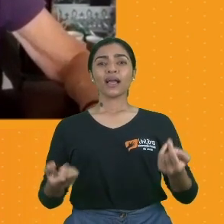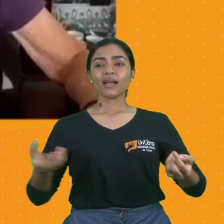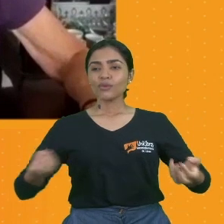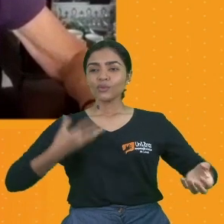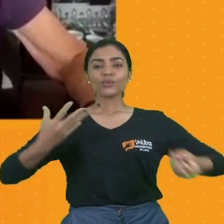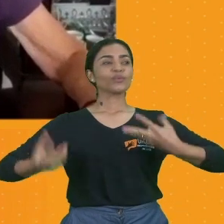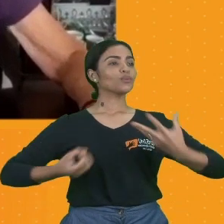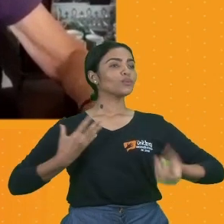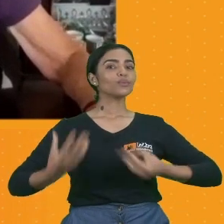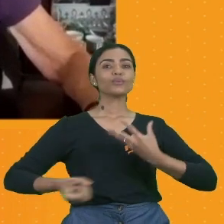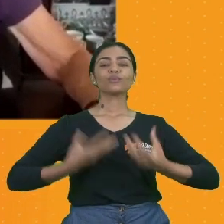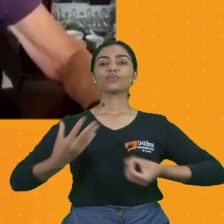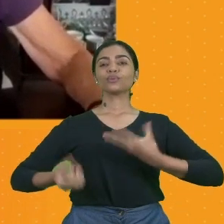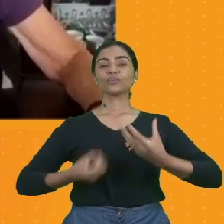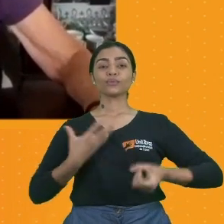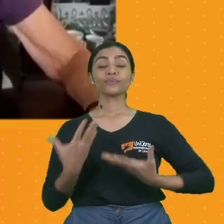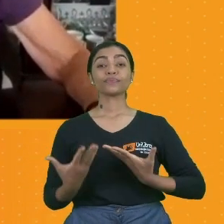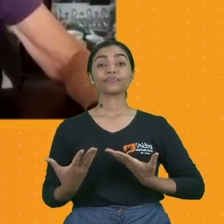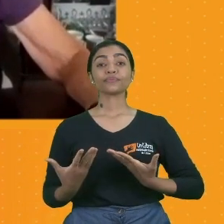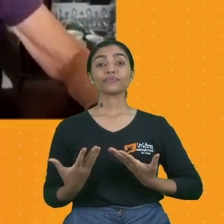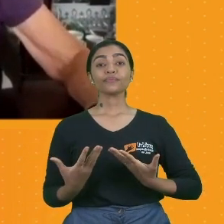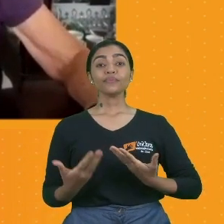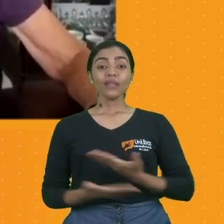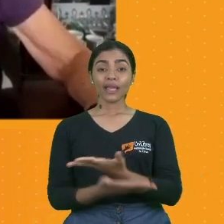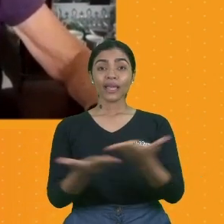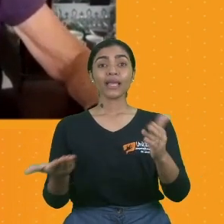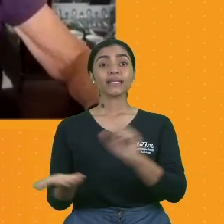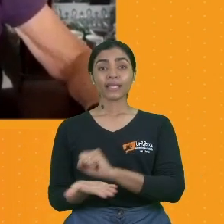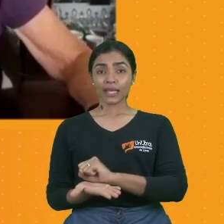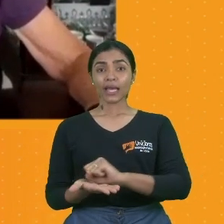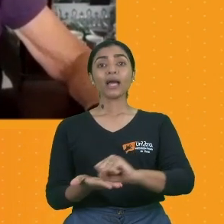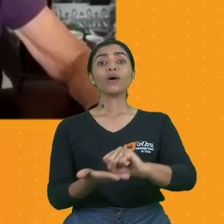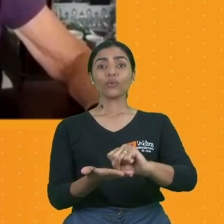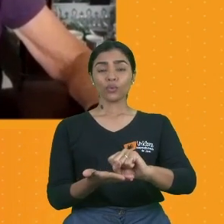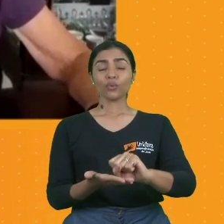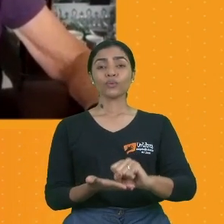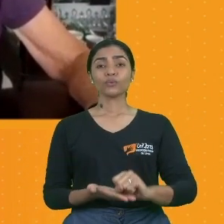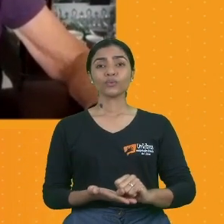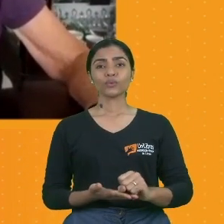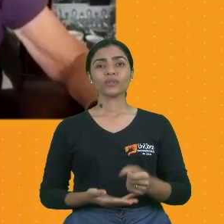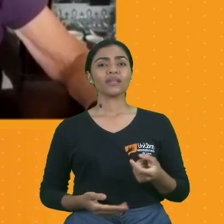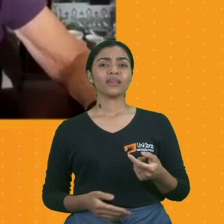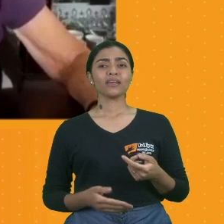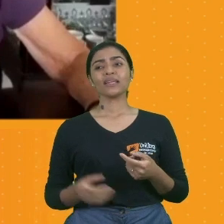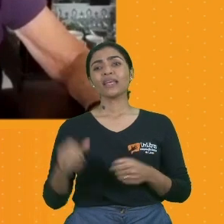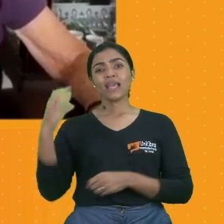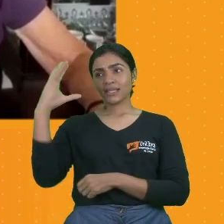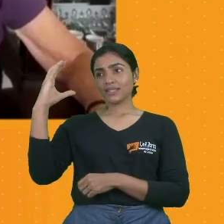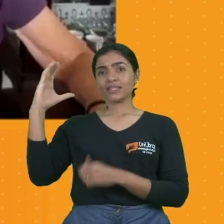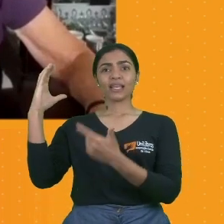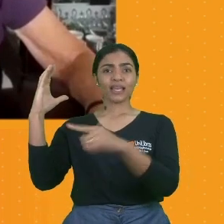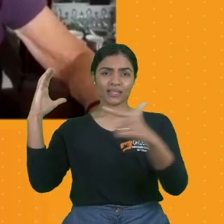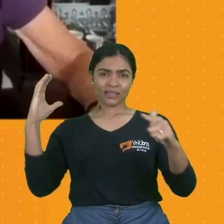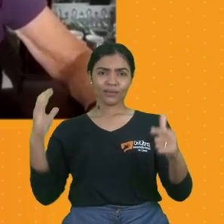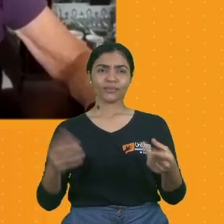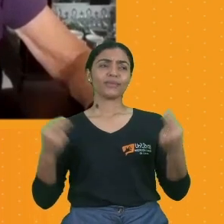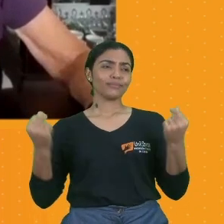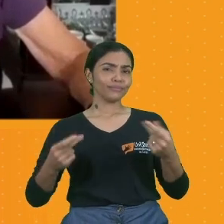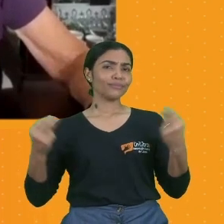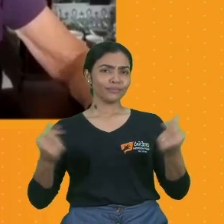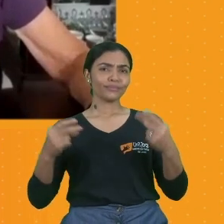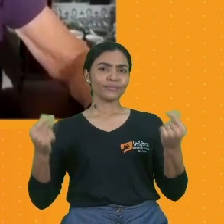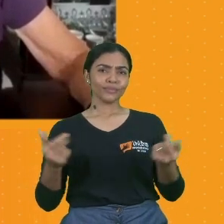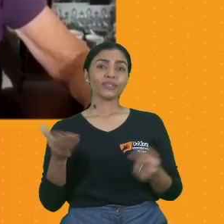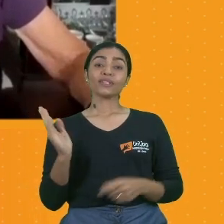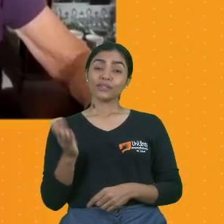nutridos por essas esses recursos que elas tenham um tempo dirá filosofia Então